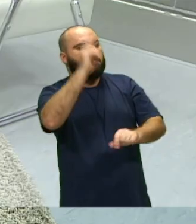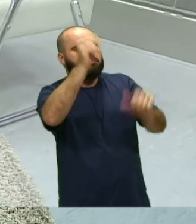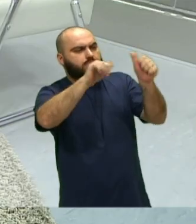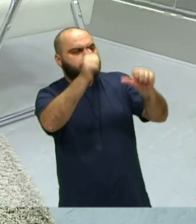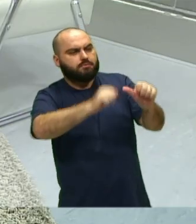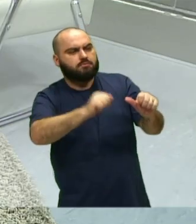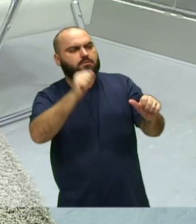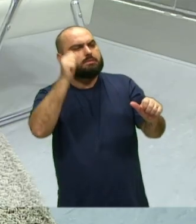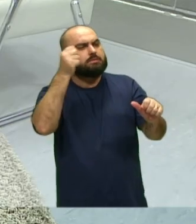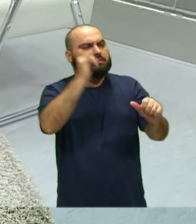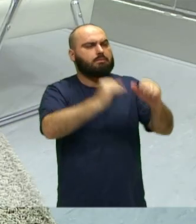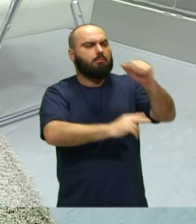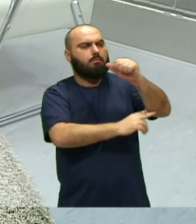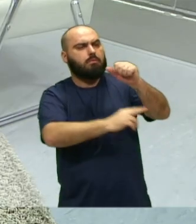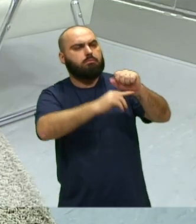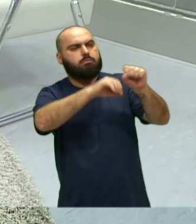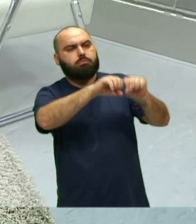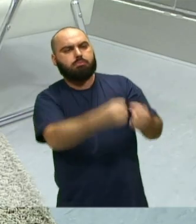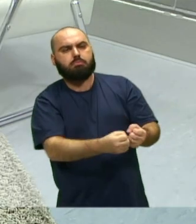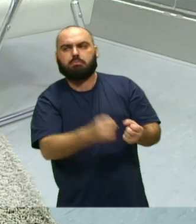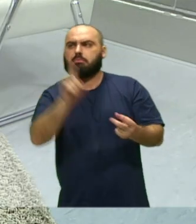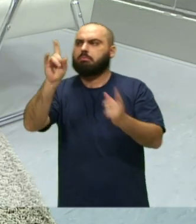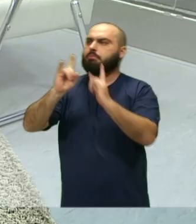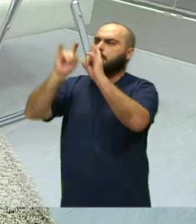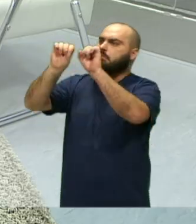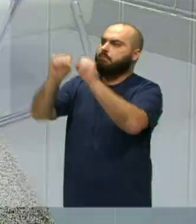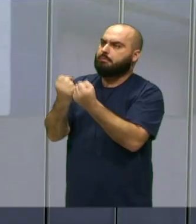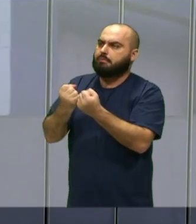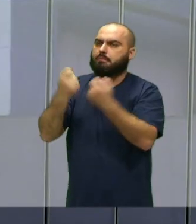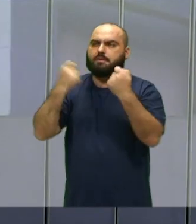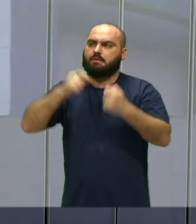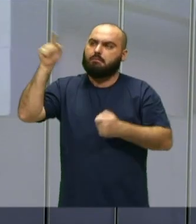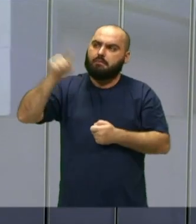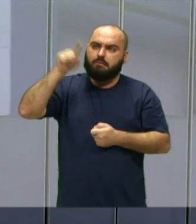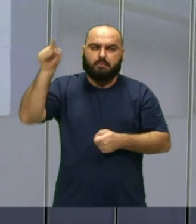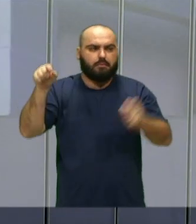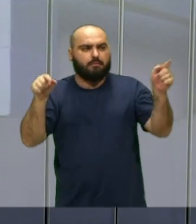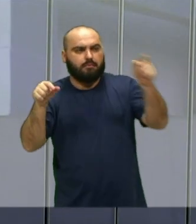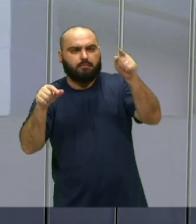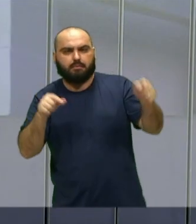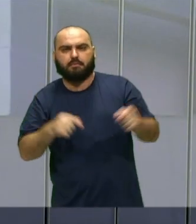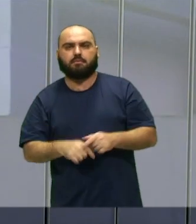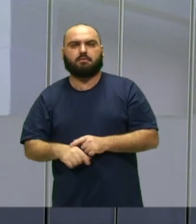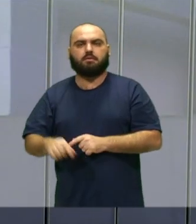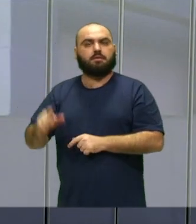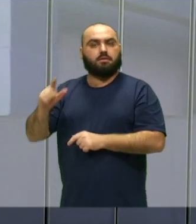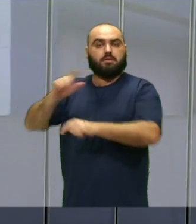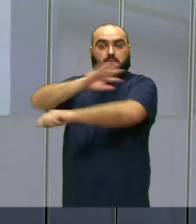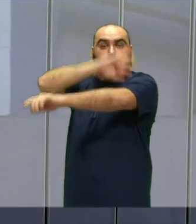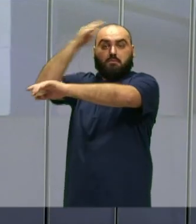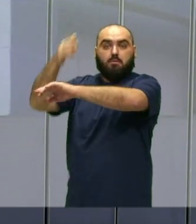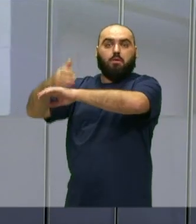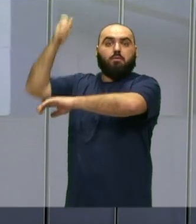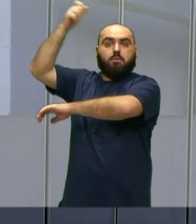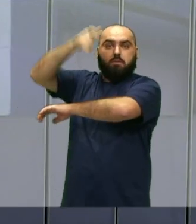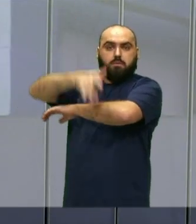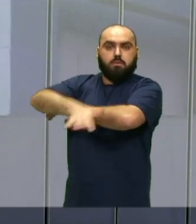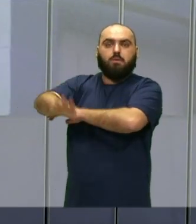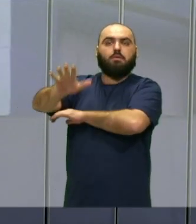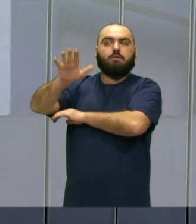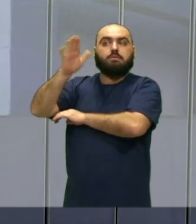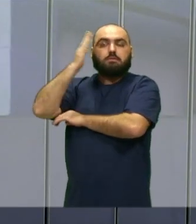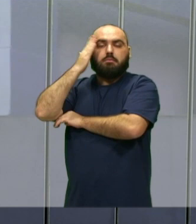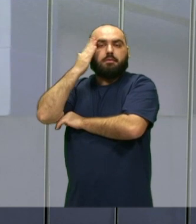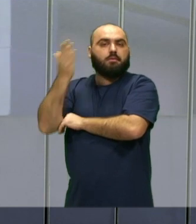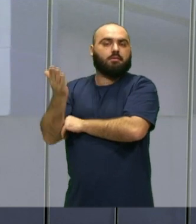se aquela estrutura pode passar ou não, se precisa ser interditada, se tem chance daquele morro desmoronar. Agora, isso não dá para ser feito